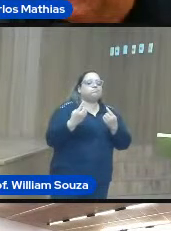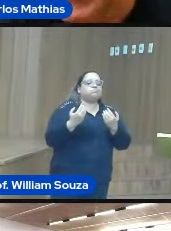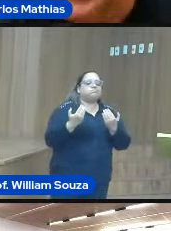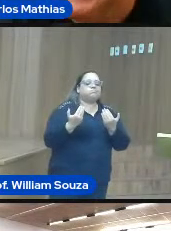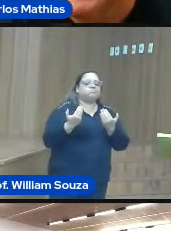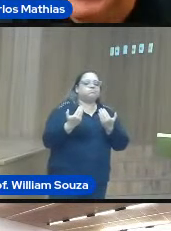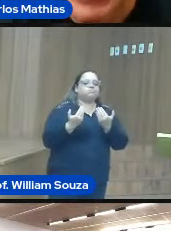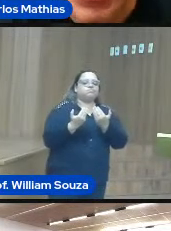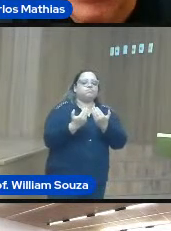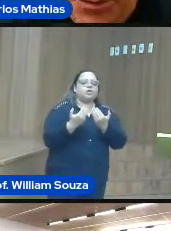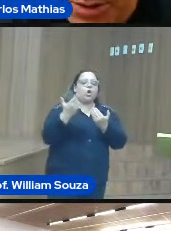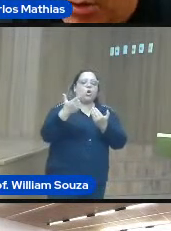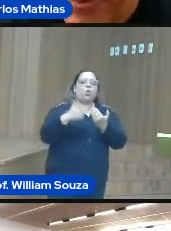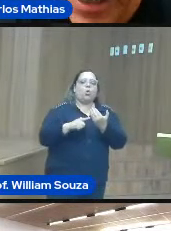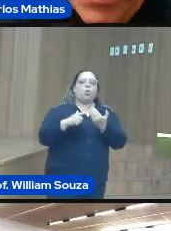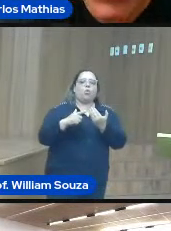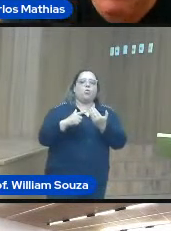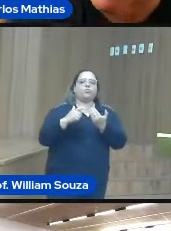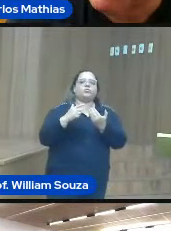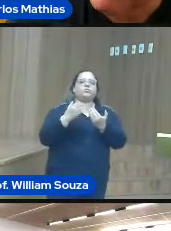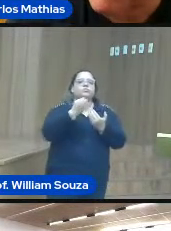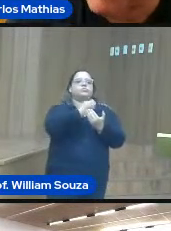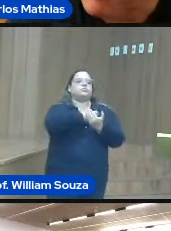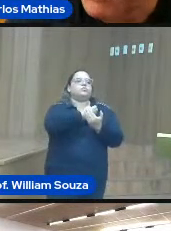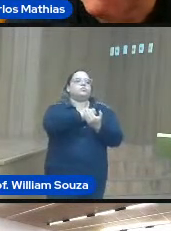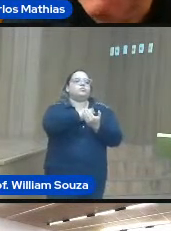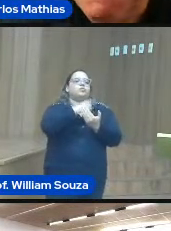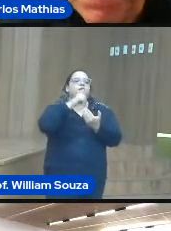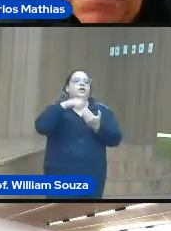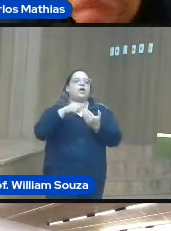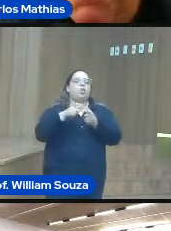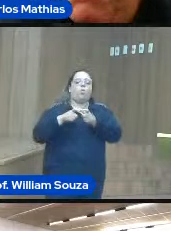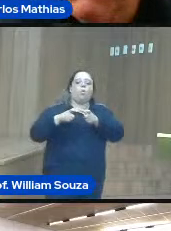natureza numérica, que é a do número complexo.